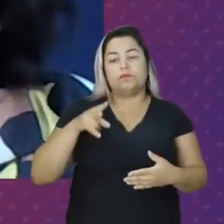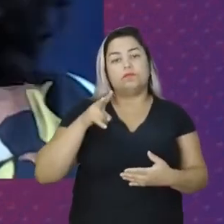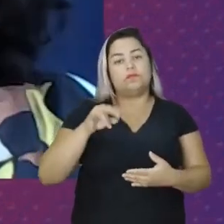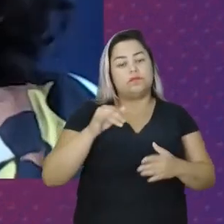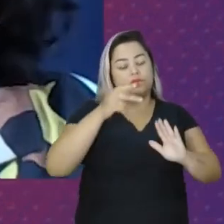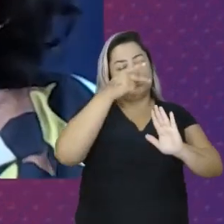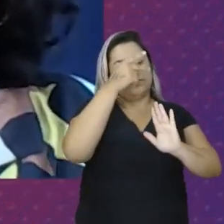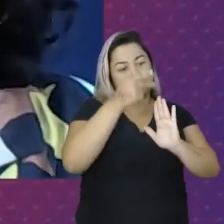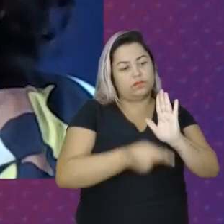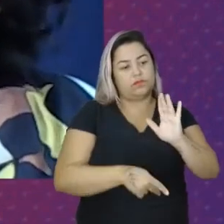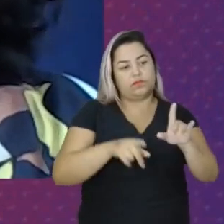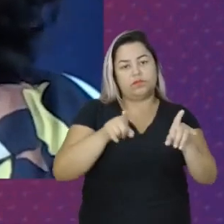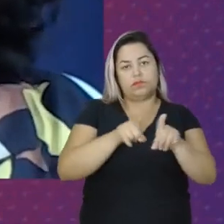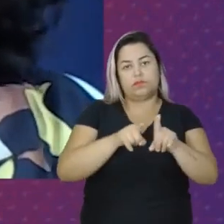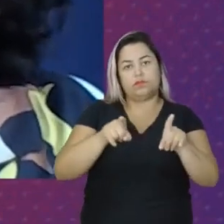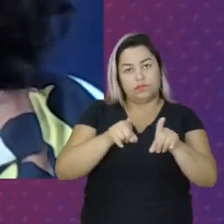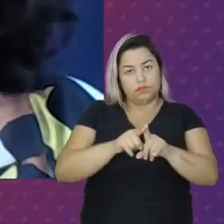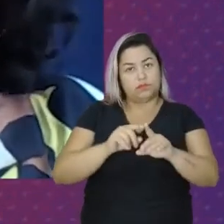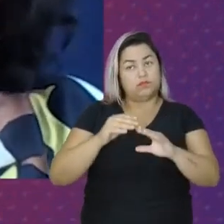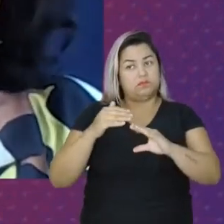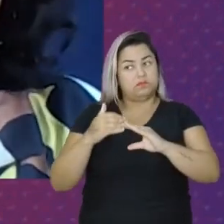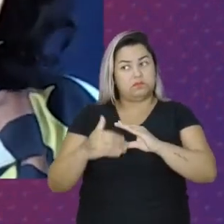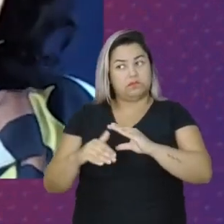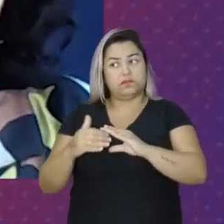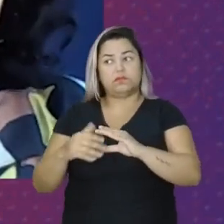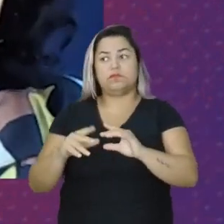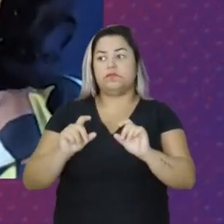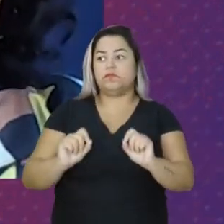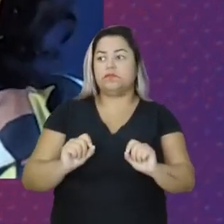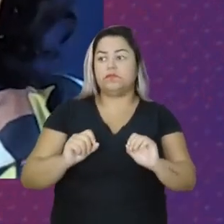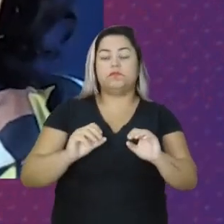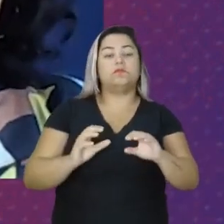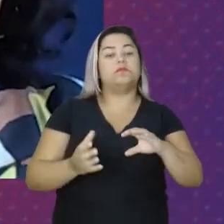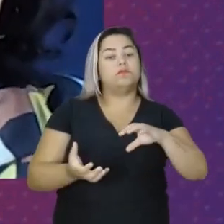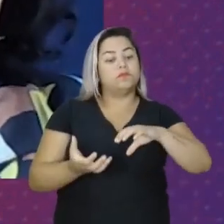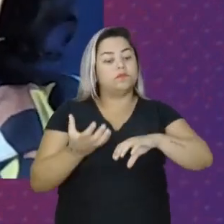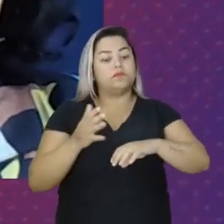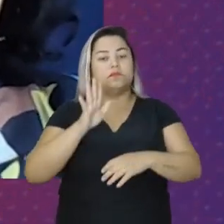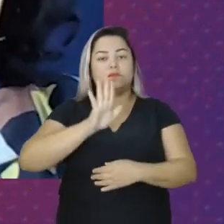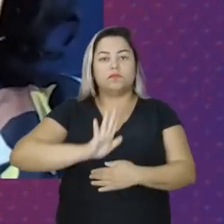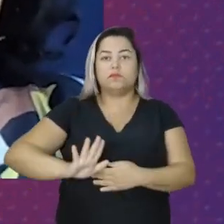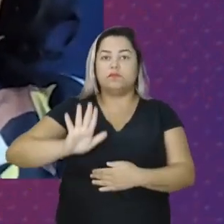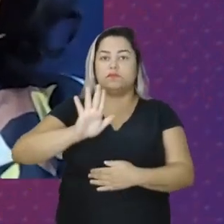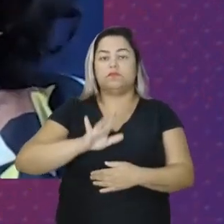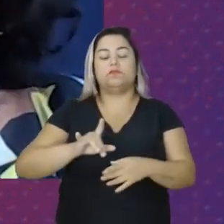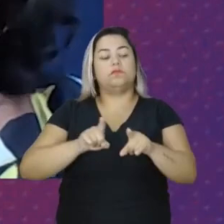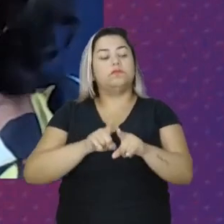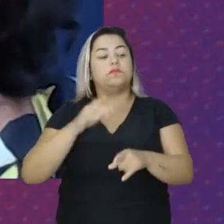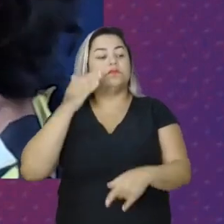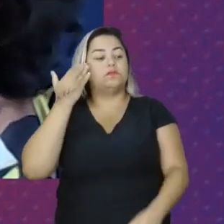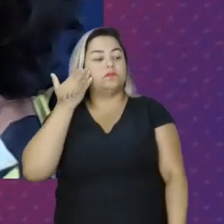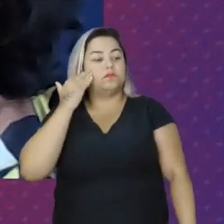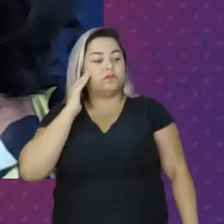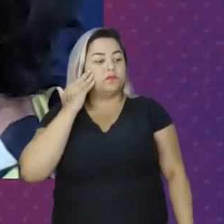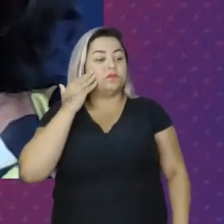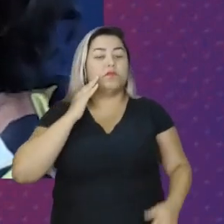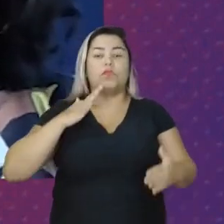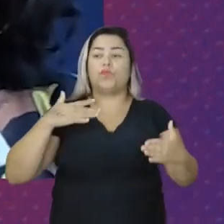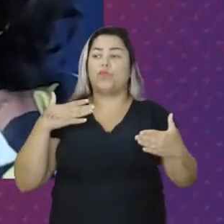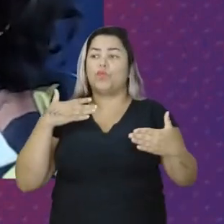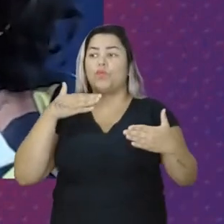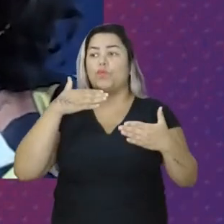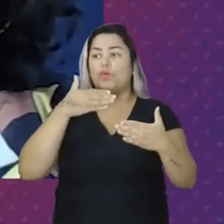esse projeto será encaminhado para o Congresso Nacional, e nós entendemos que é um grande